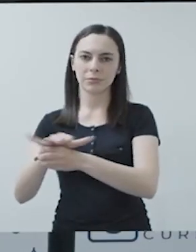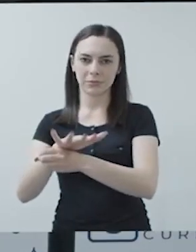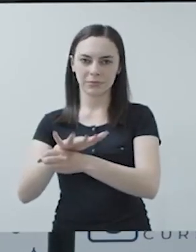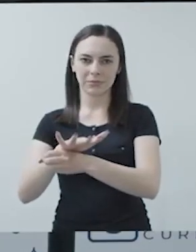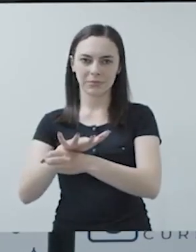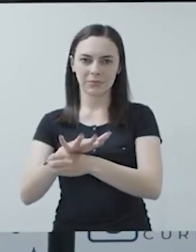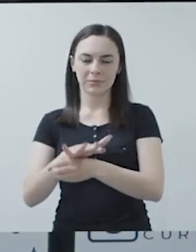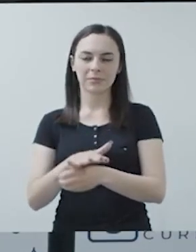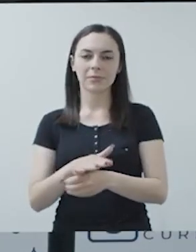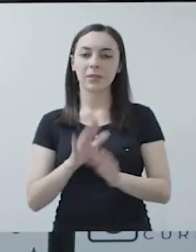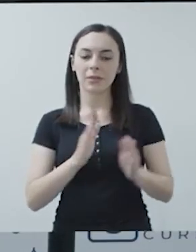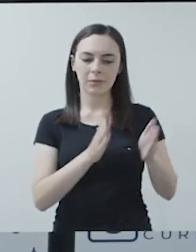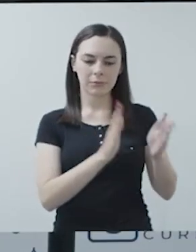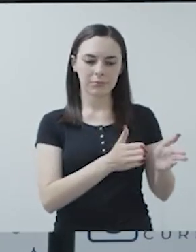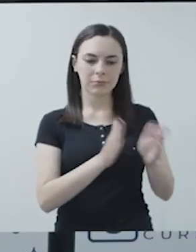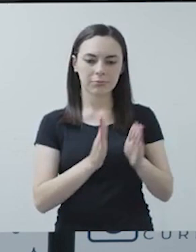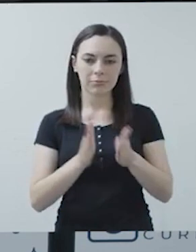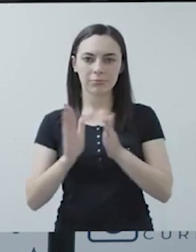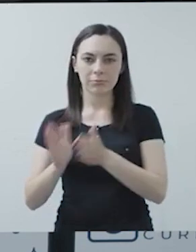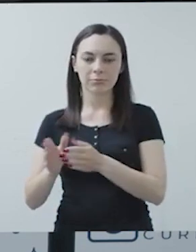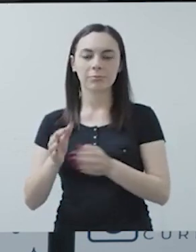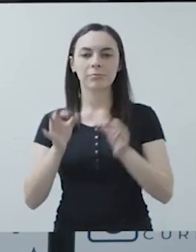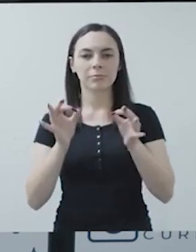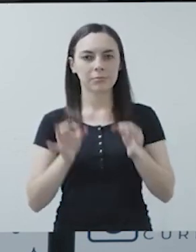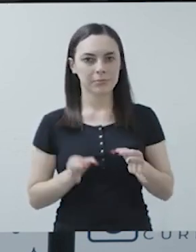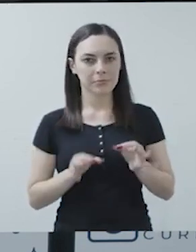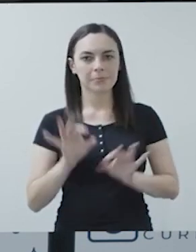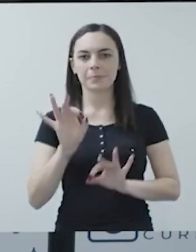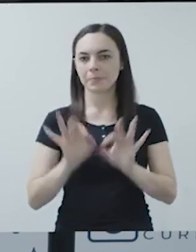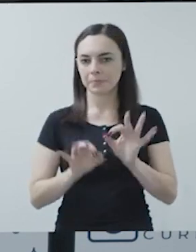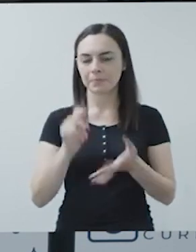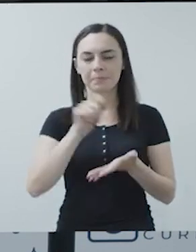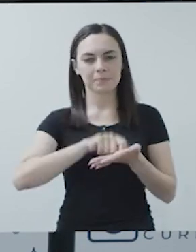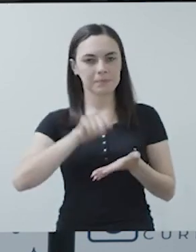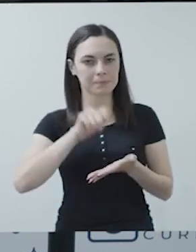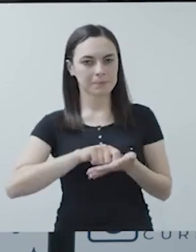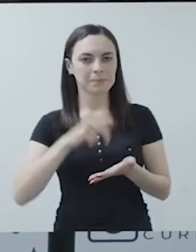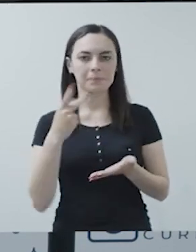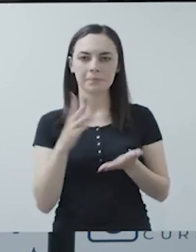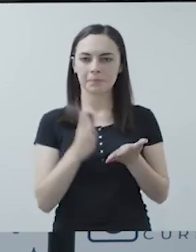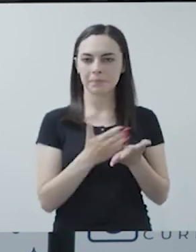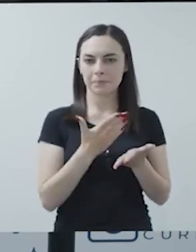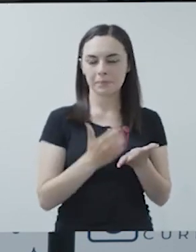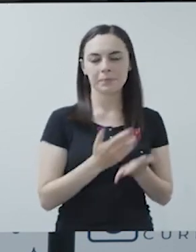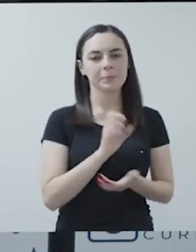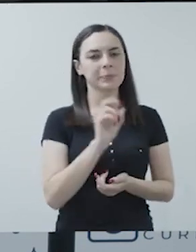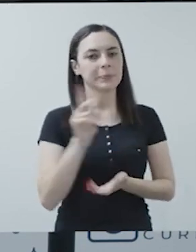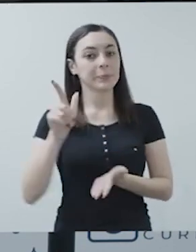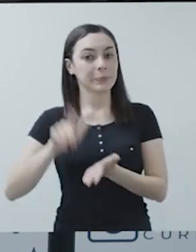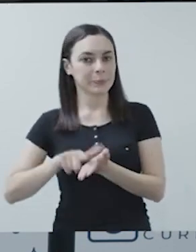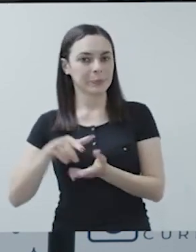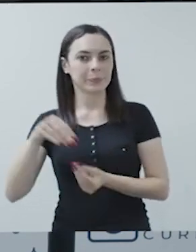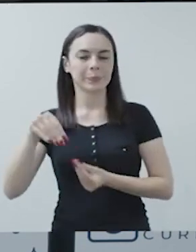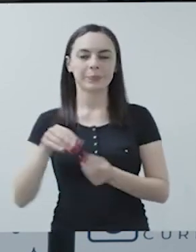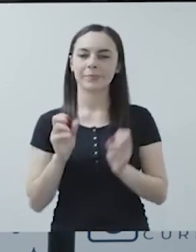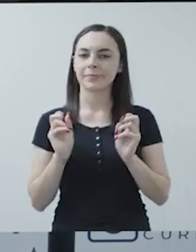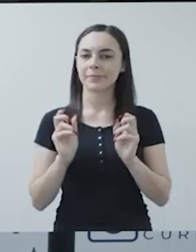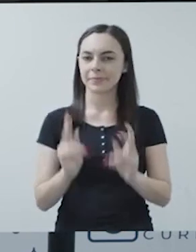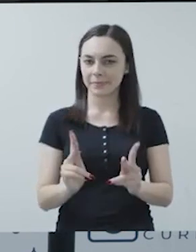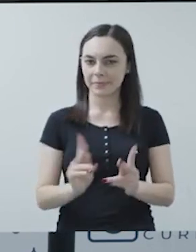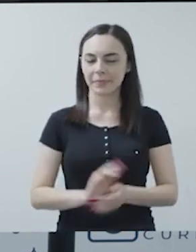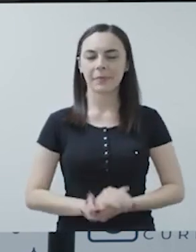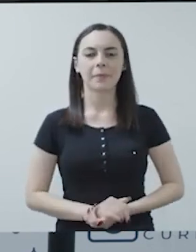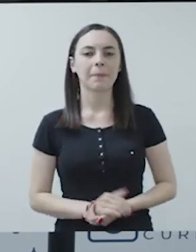ordem certa que vocês precisaram registrar aí no caderno, na folha de vocês, ok?